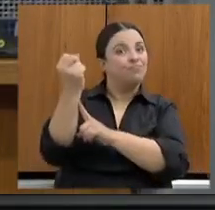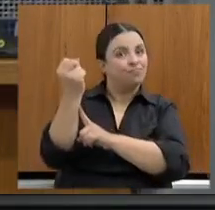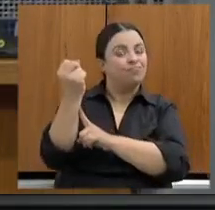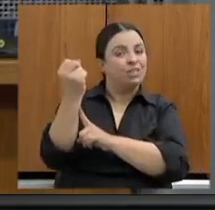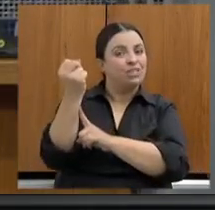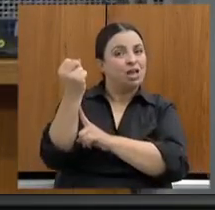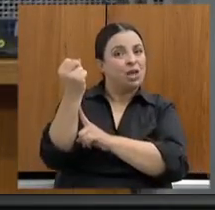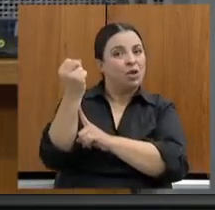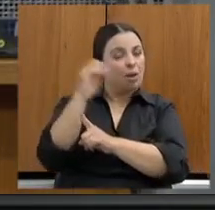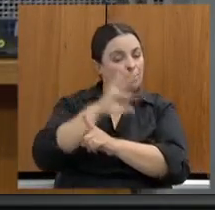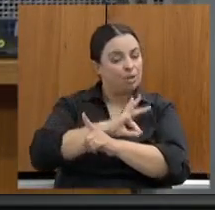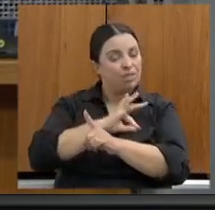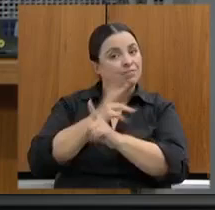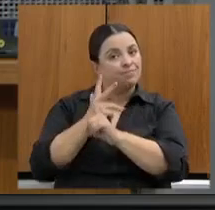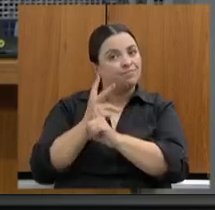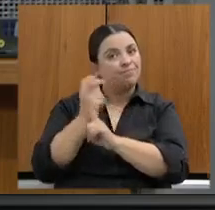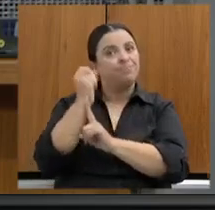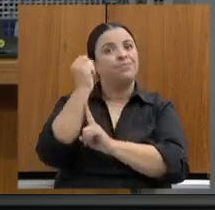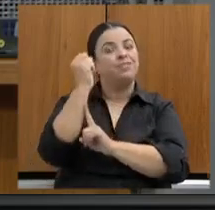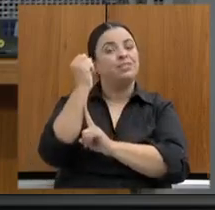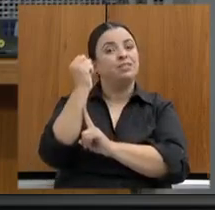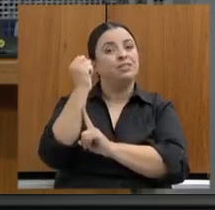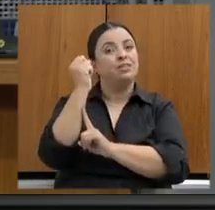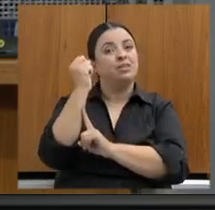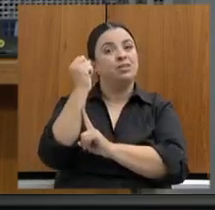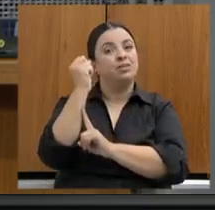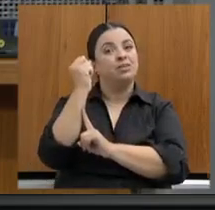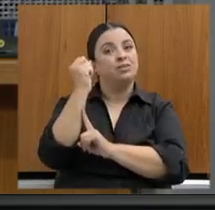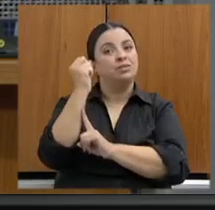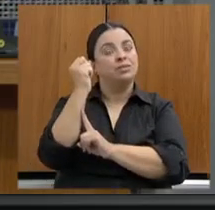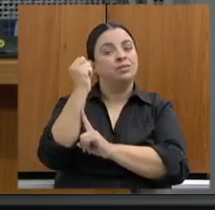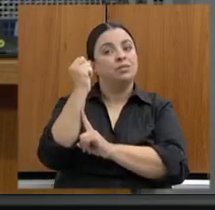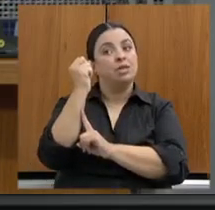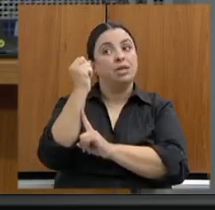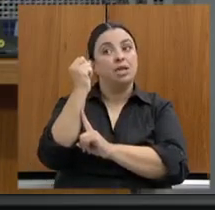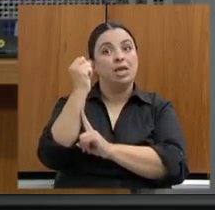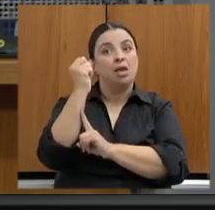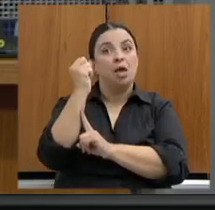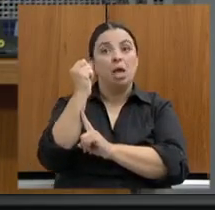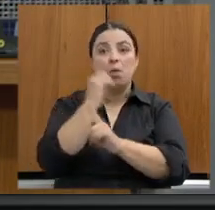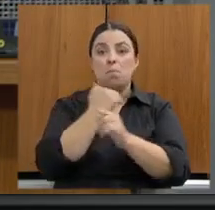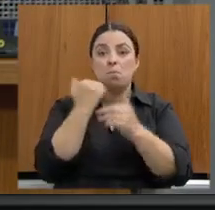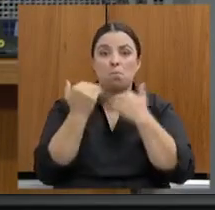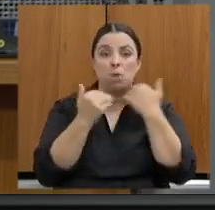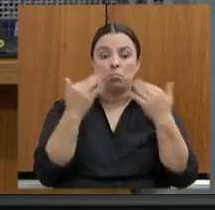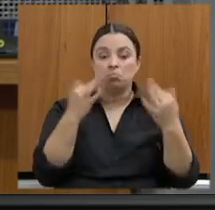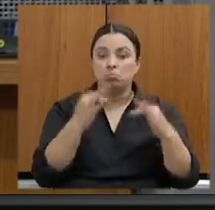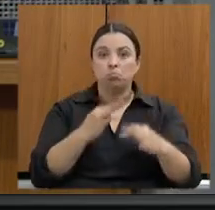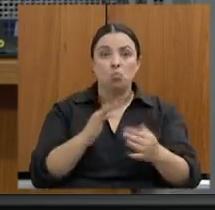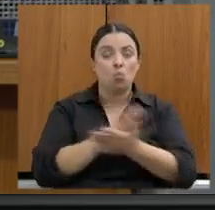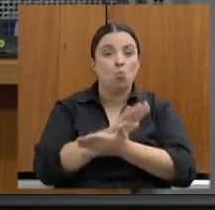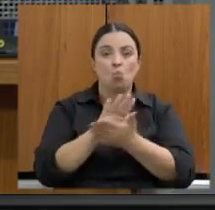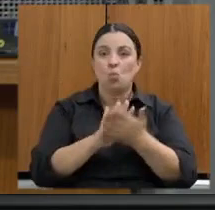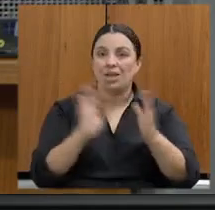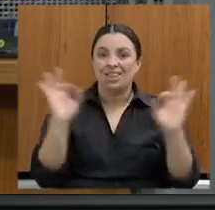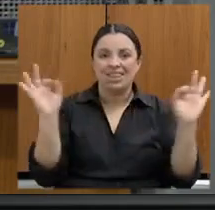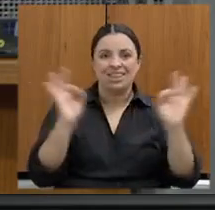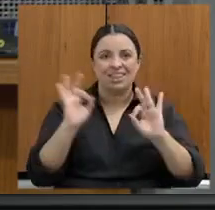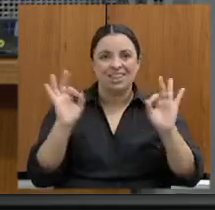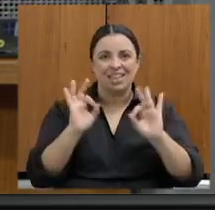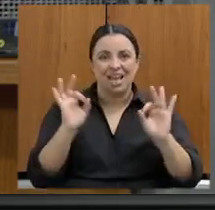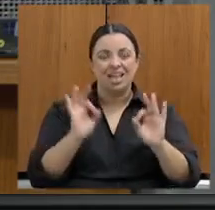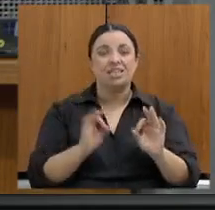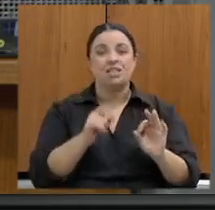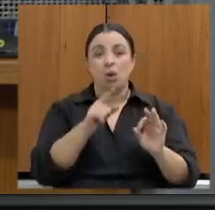vai ser nenhum é sem nenhuma perda para nós não é o nosso efetivo